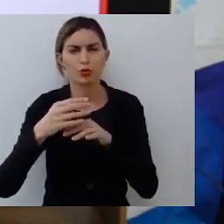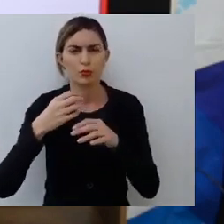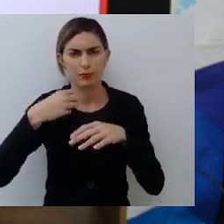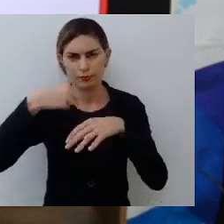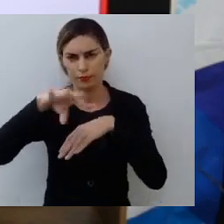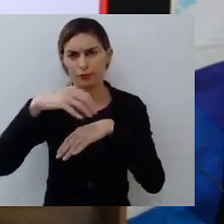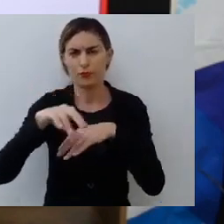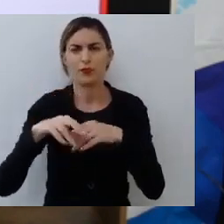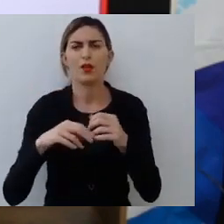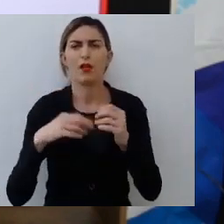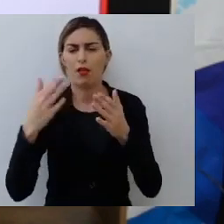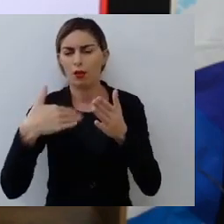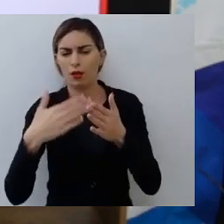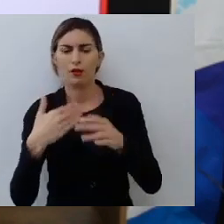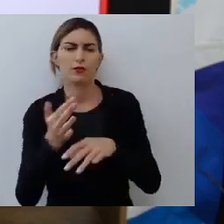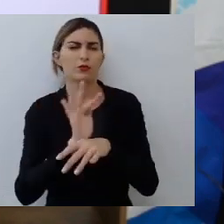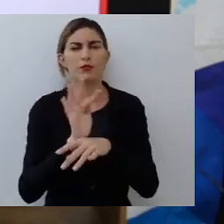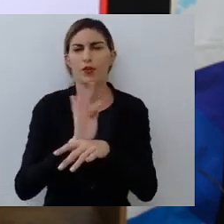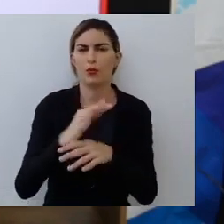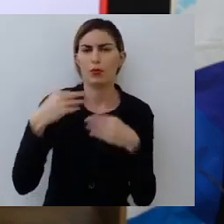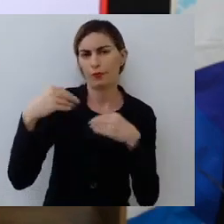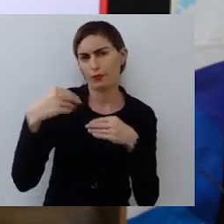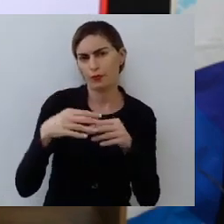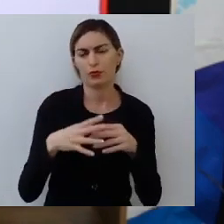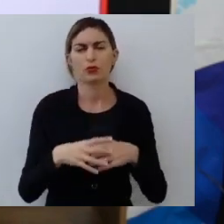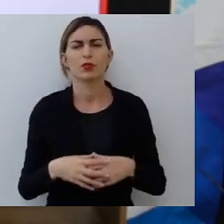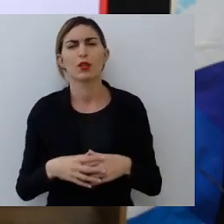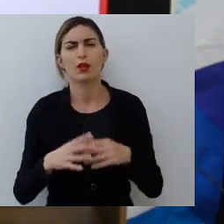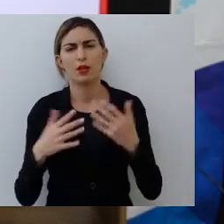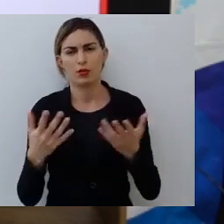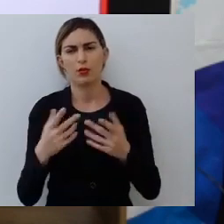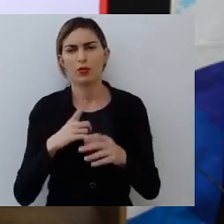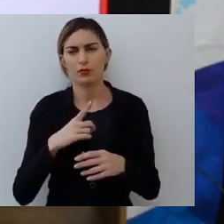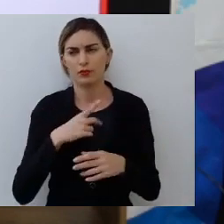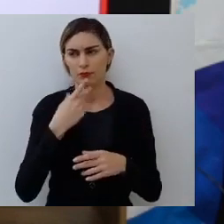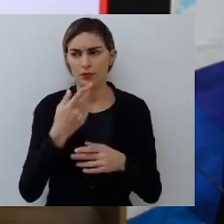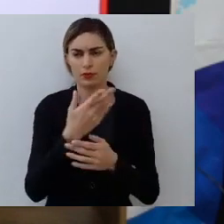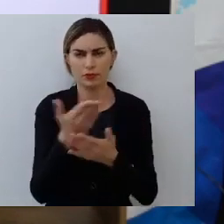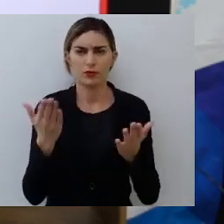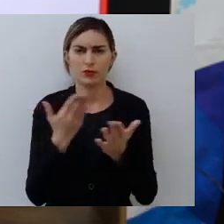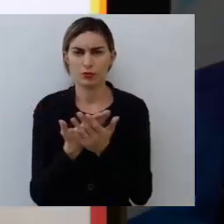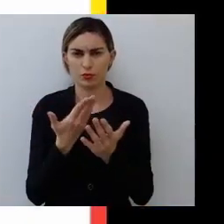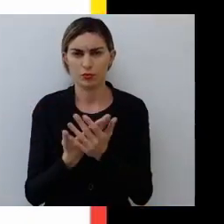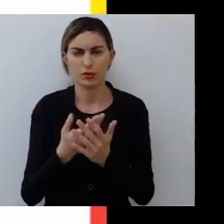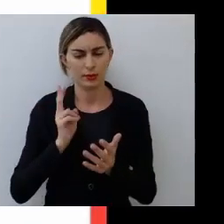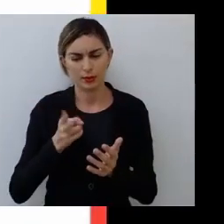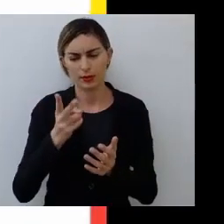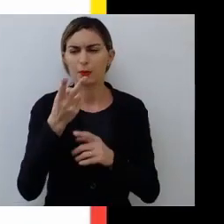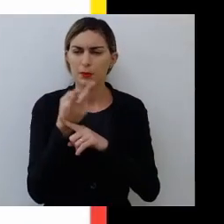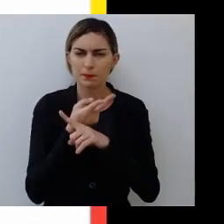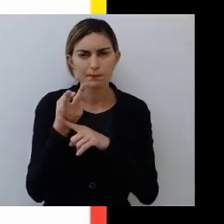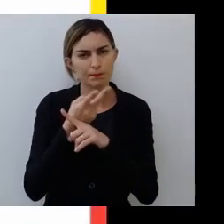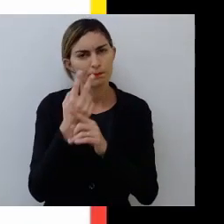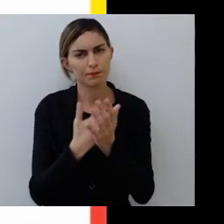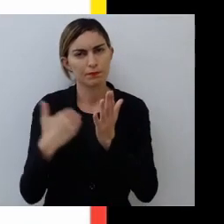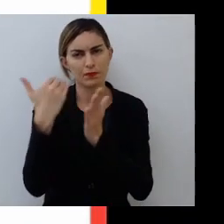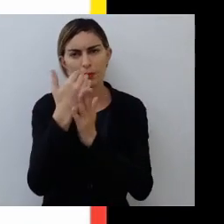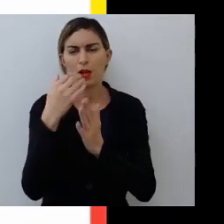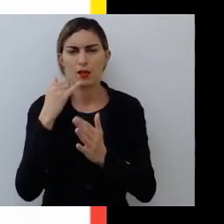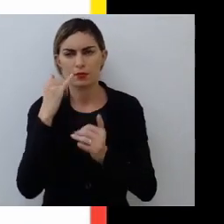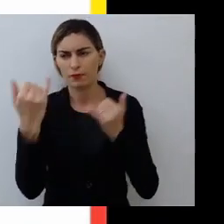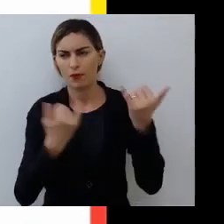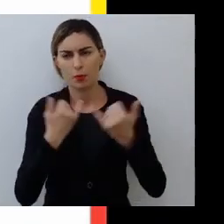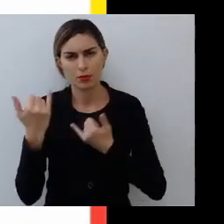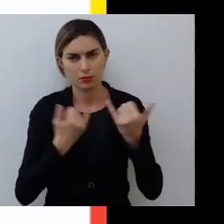de aula, livros, filmes, revistas. E digo uma coisa para você, estudante: sempre busque mais e mais